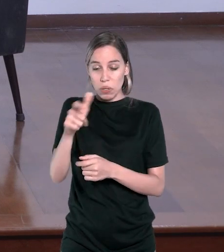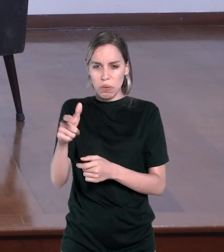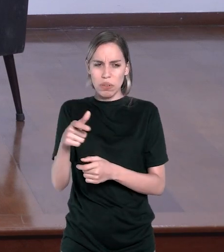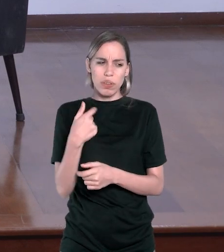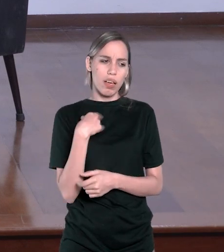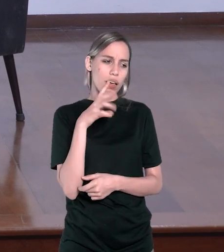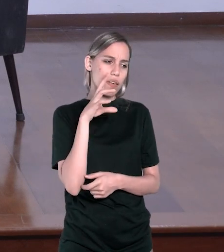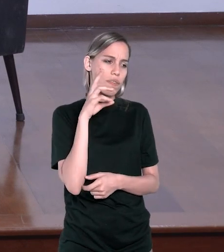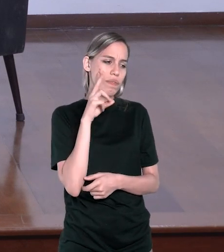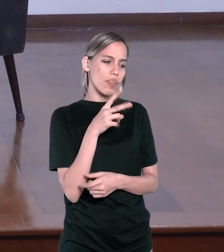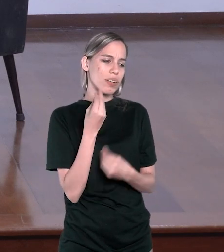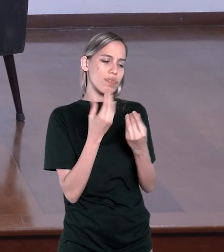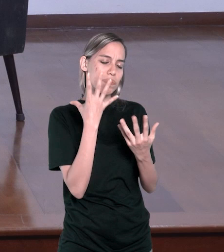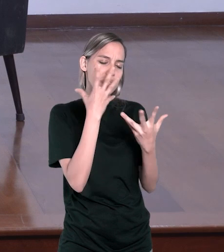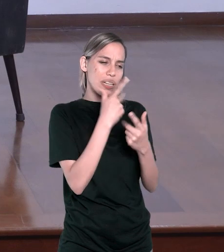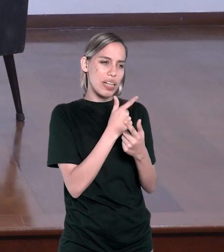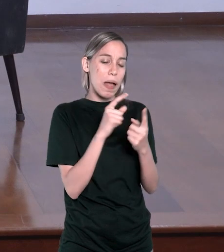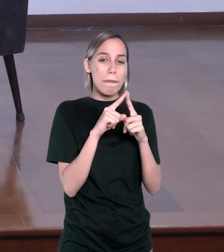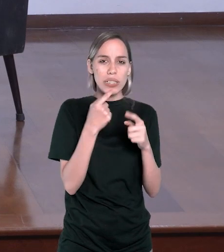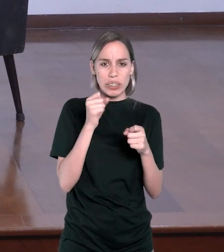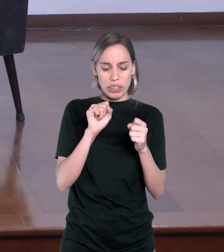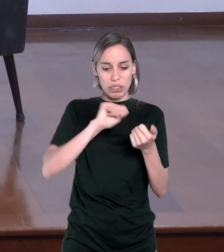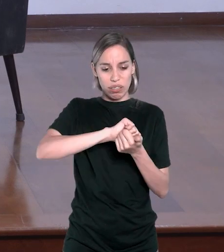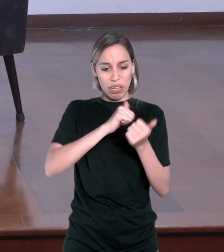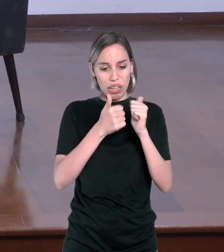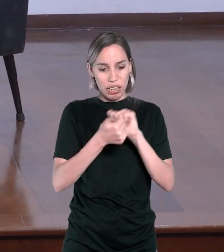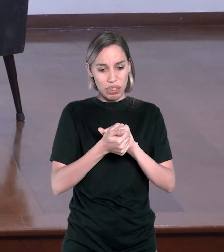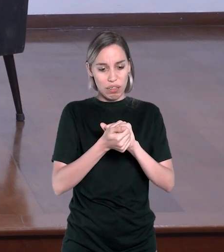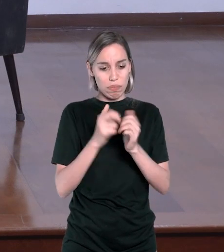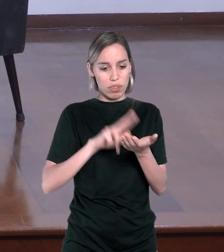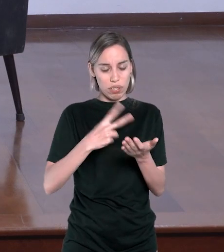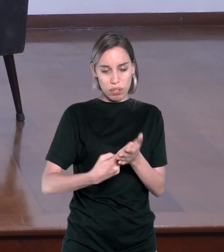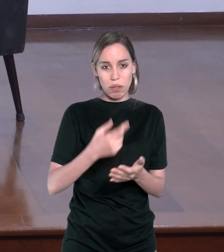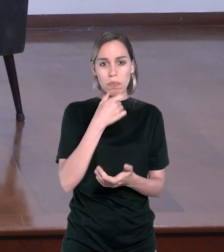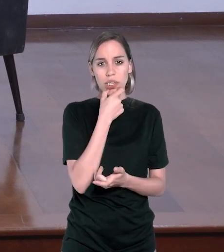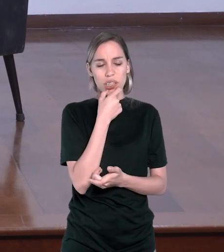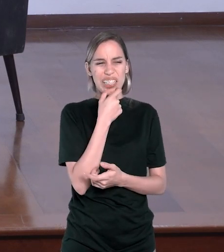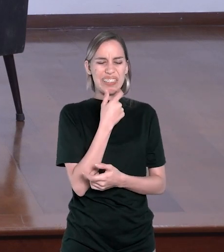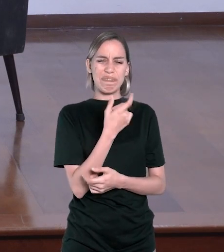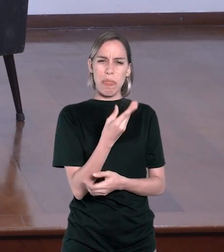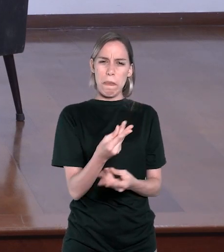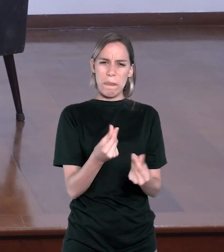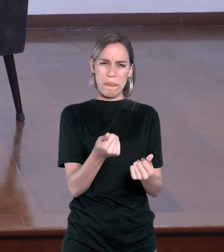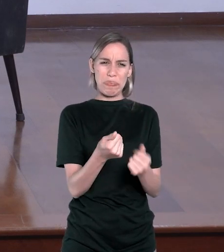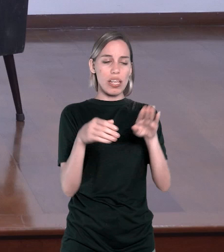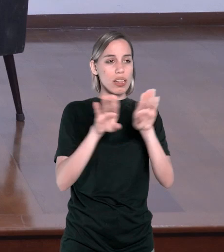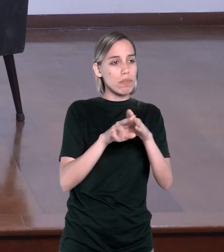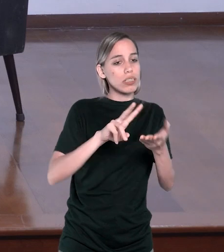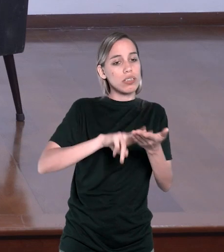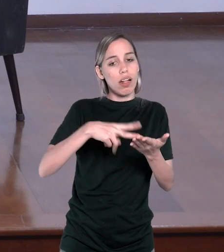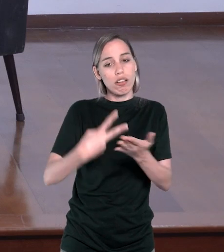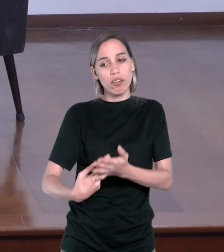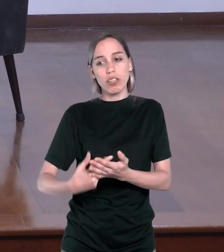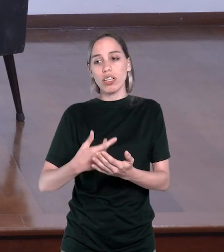É muito mais difícil traduzir para o inglês, porque quando você traduz do português para o espanhol, por exemplo, ou para o italiano, as